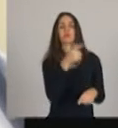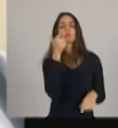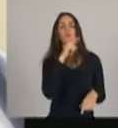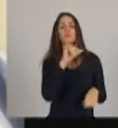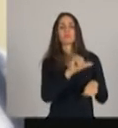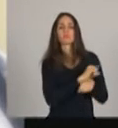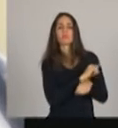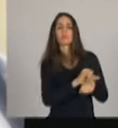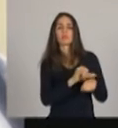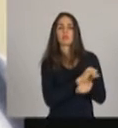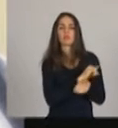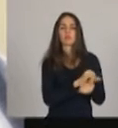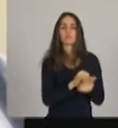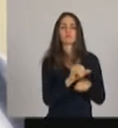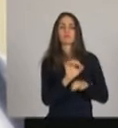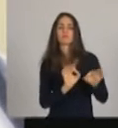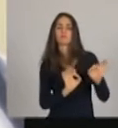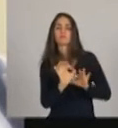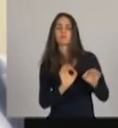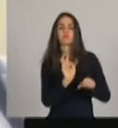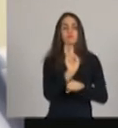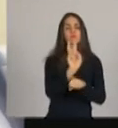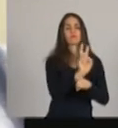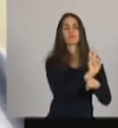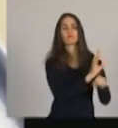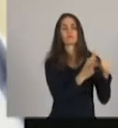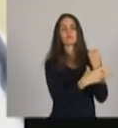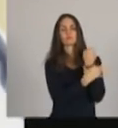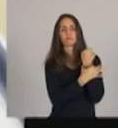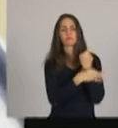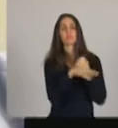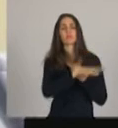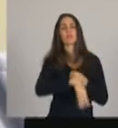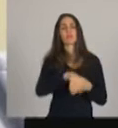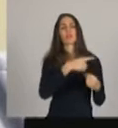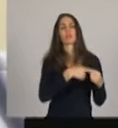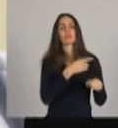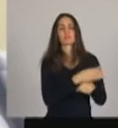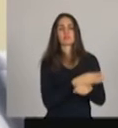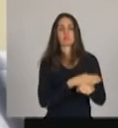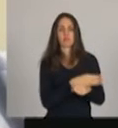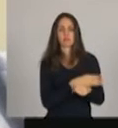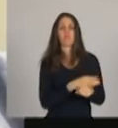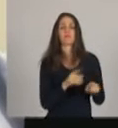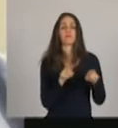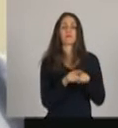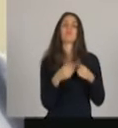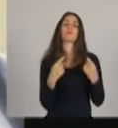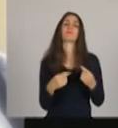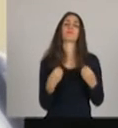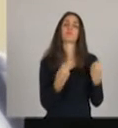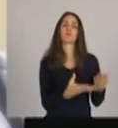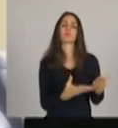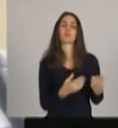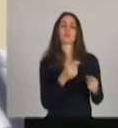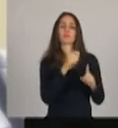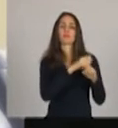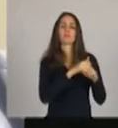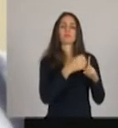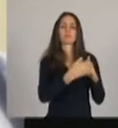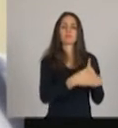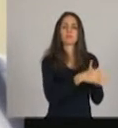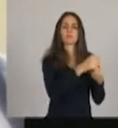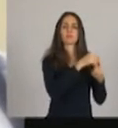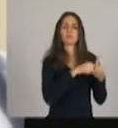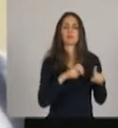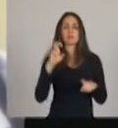possa ser criada a Romu na cidade da Serra, através da Guarda Municipal. E nós também vamos estar entregando nos próximos meses aí